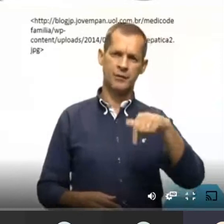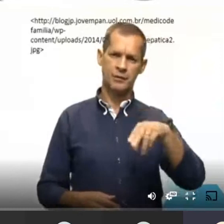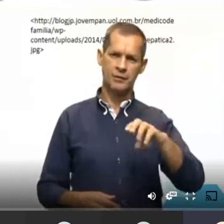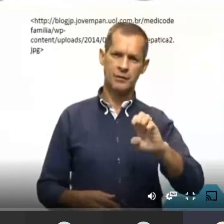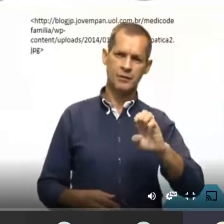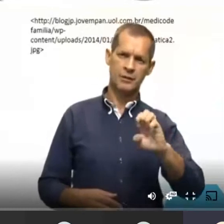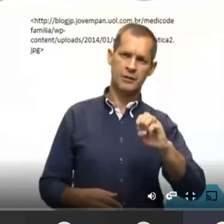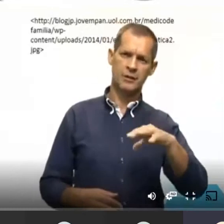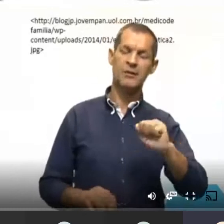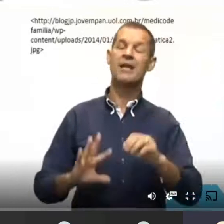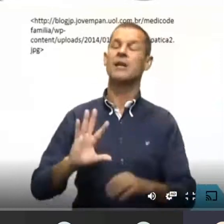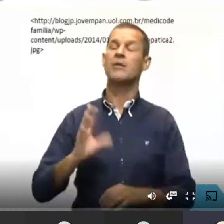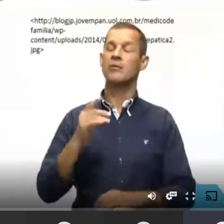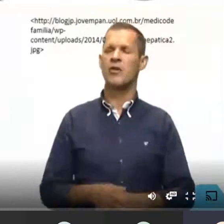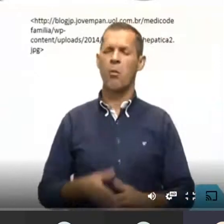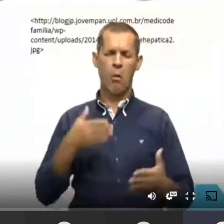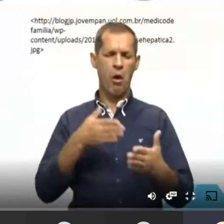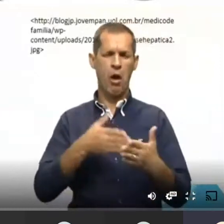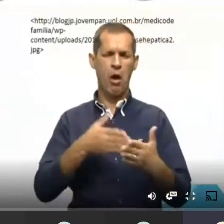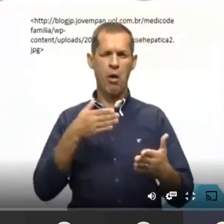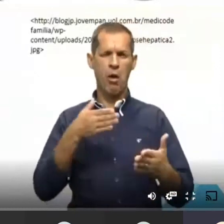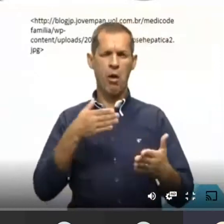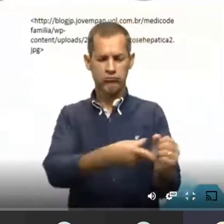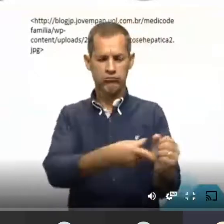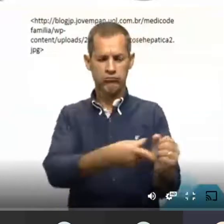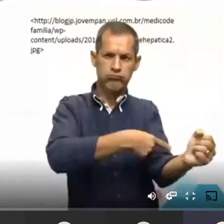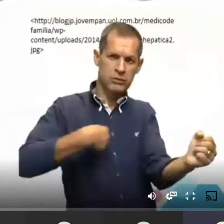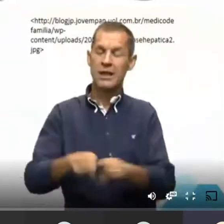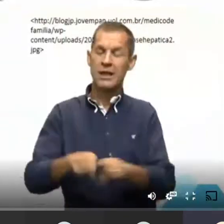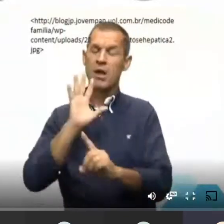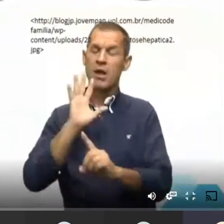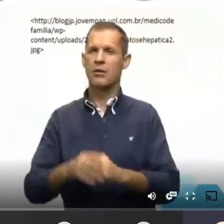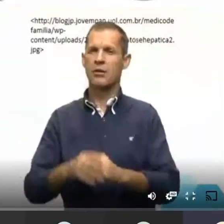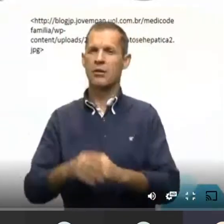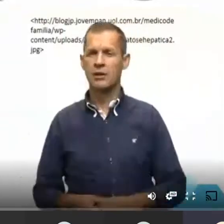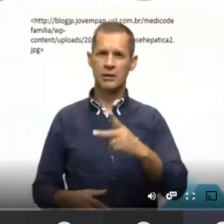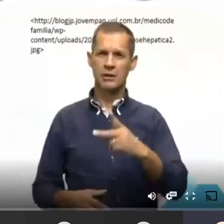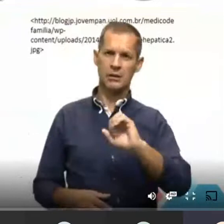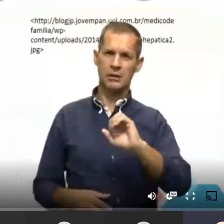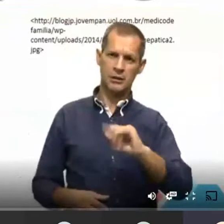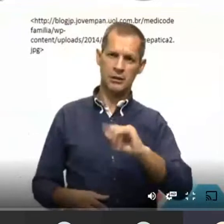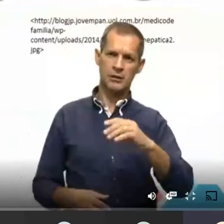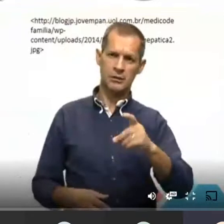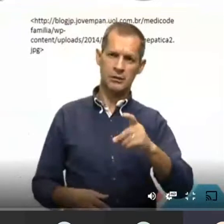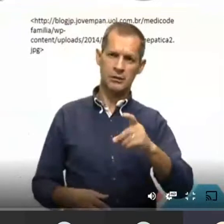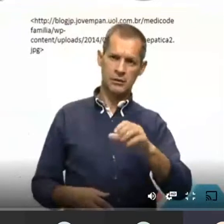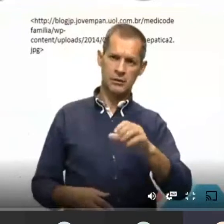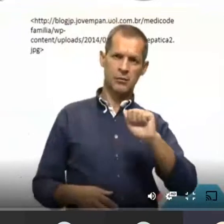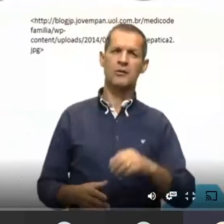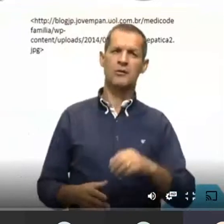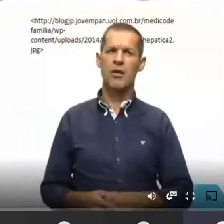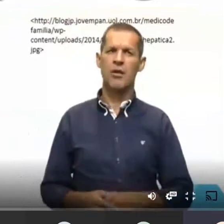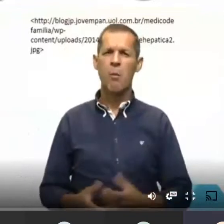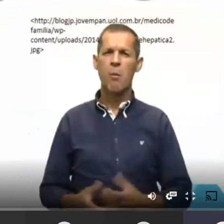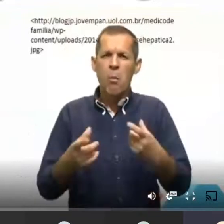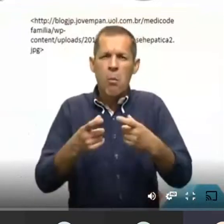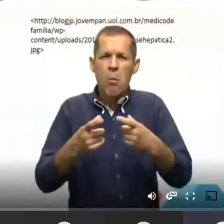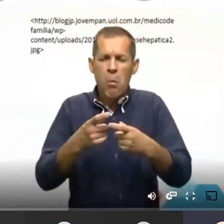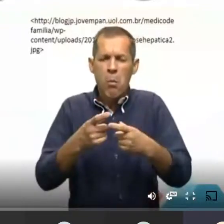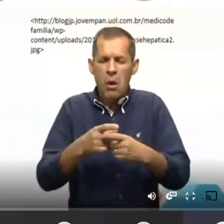isquemia é quando ocorre aquele entupimento de algum tipo de vaso, que pode causar hipóxia, no caso, a